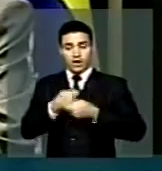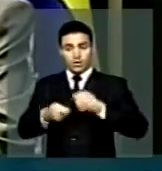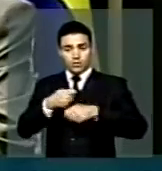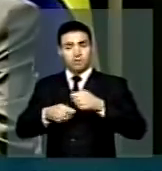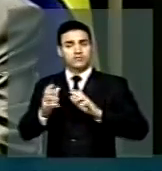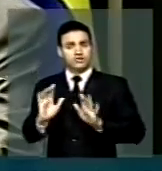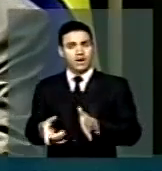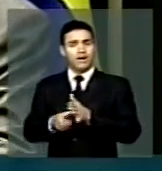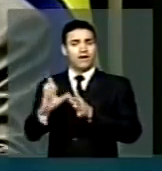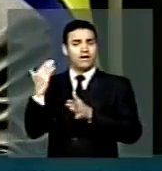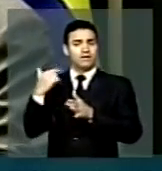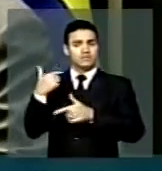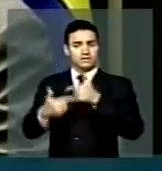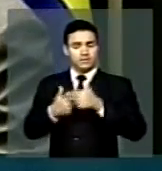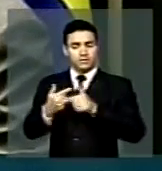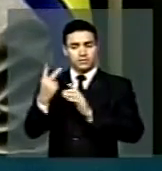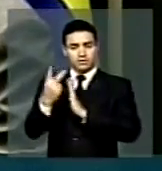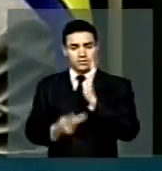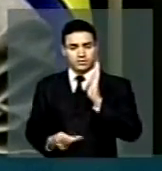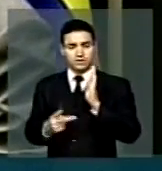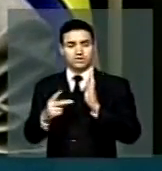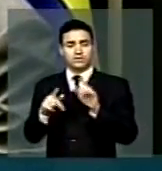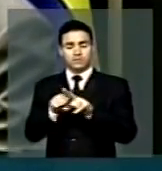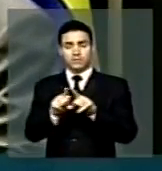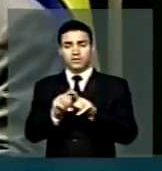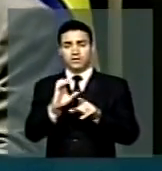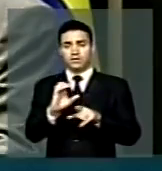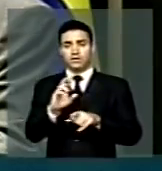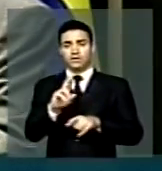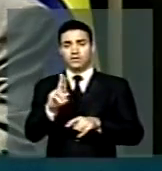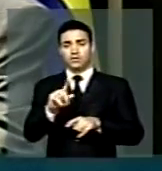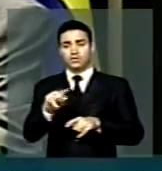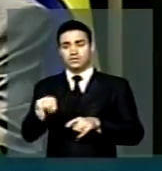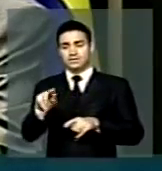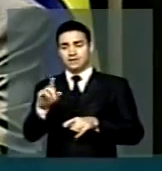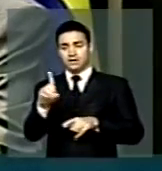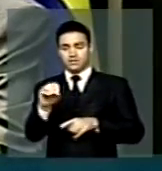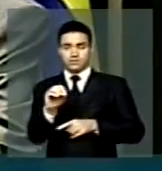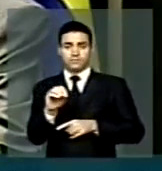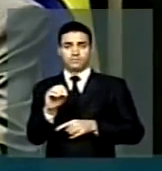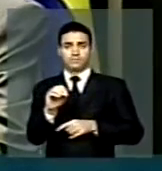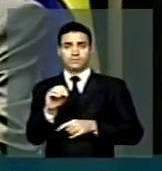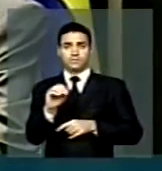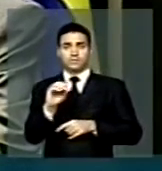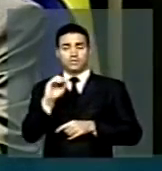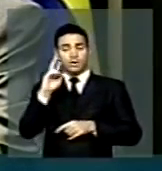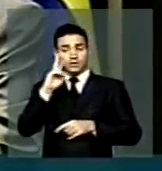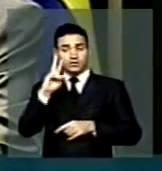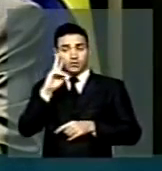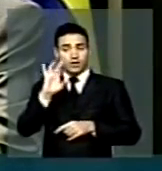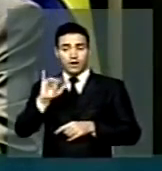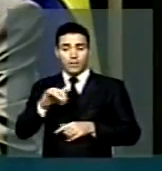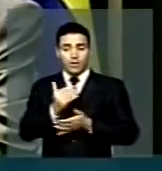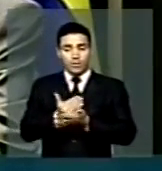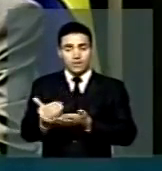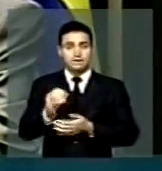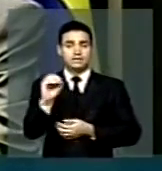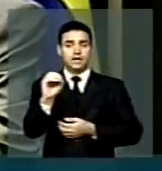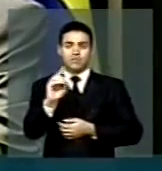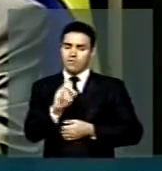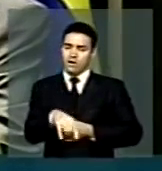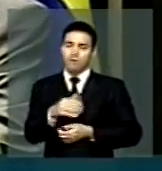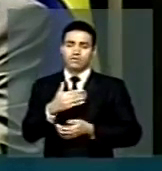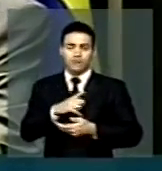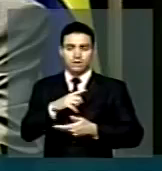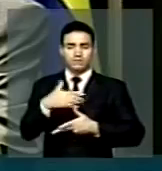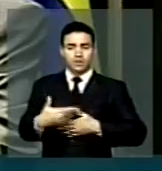em planos anteriores, notadamente no plano cruzado. E a história não se faz a partir do zero. Ela vai se